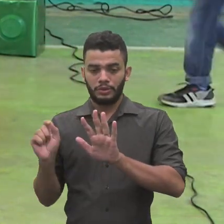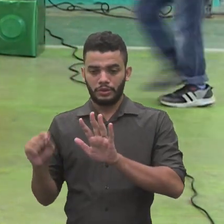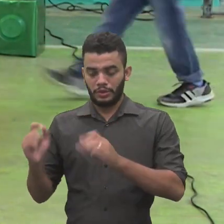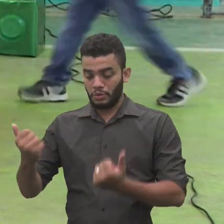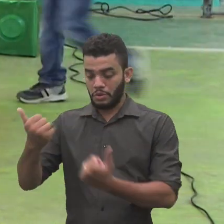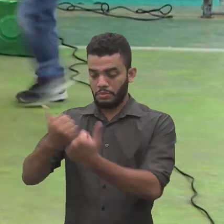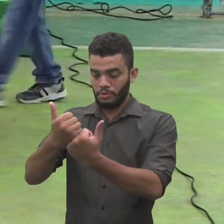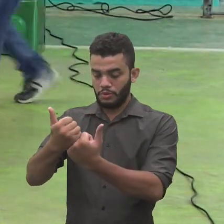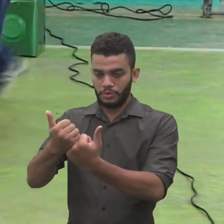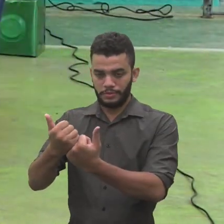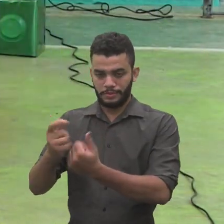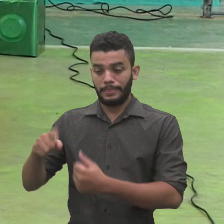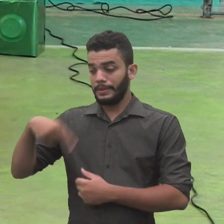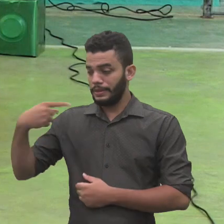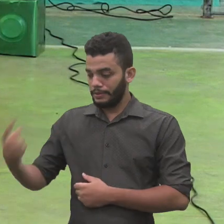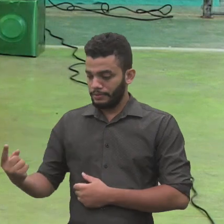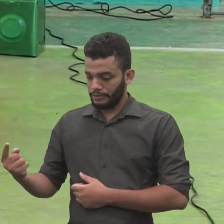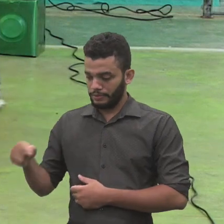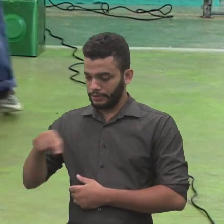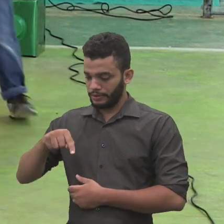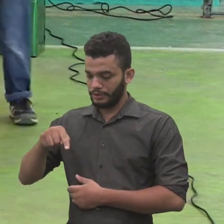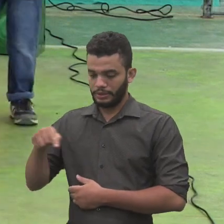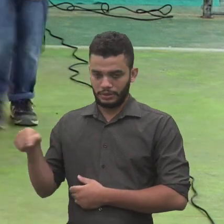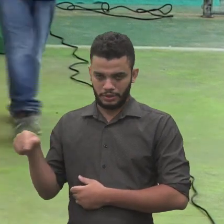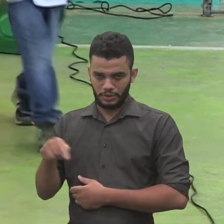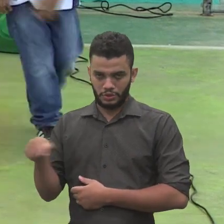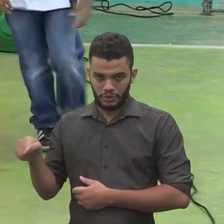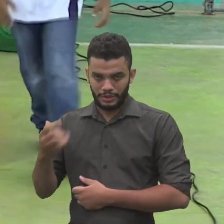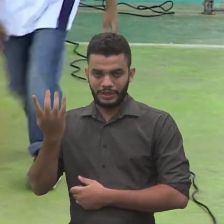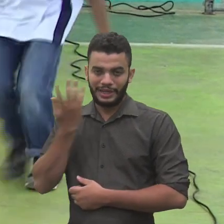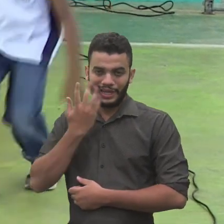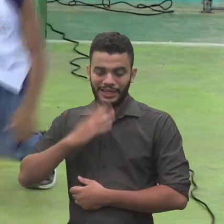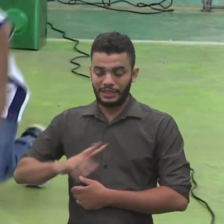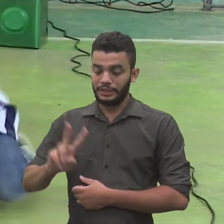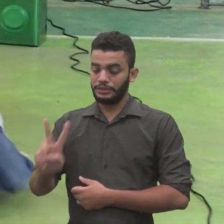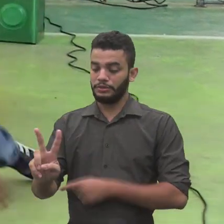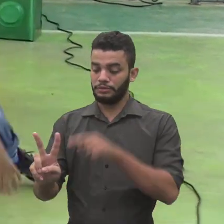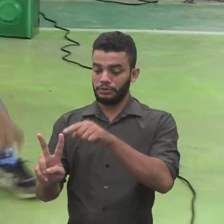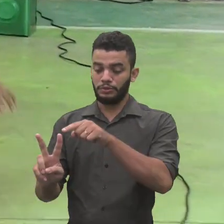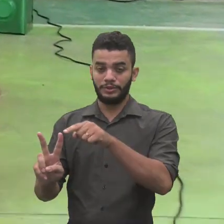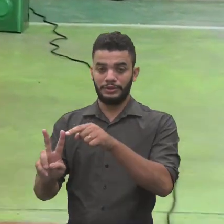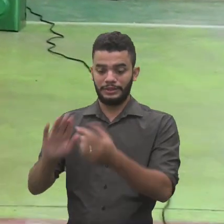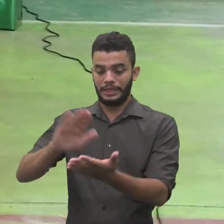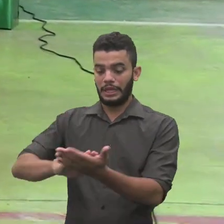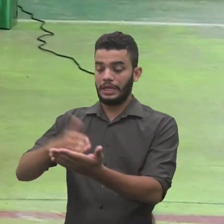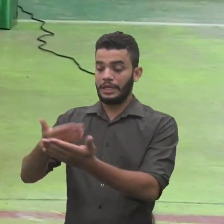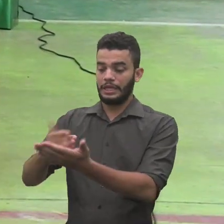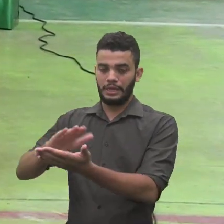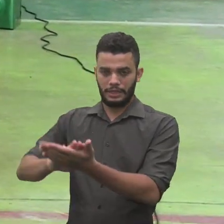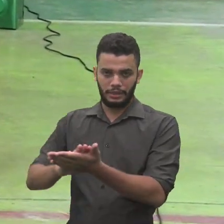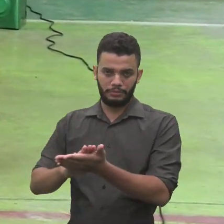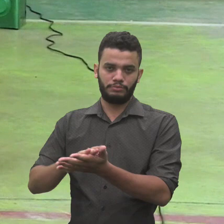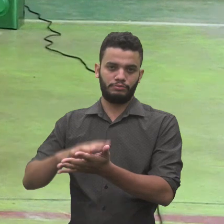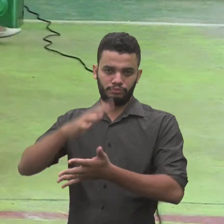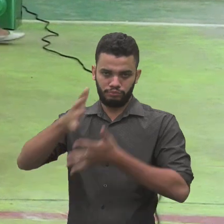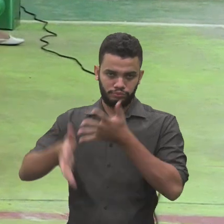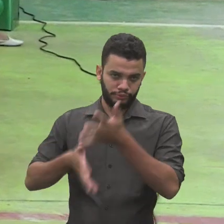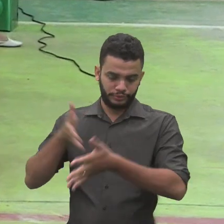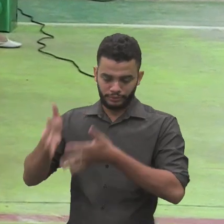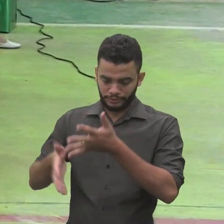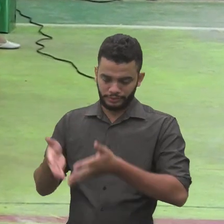Os intérpretes chegaram esse ano para brilhantar, né, a nossa escola, tem os dois esse ano. Agora, o pessoal